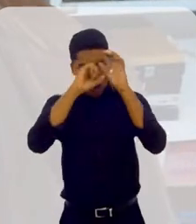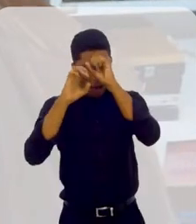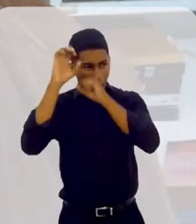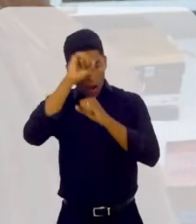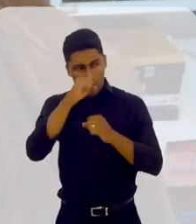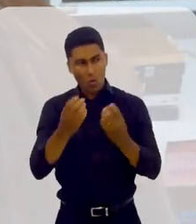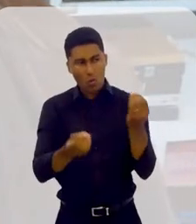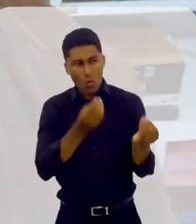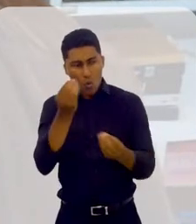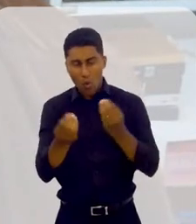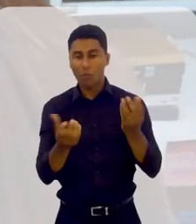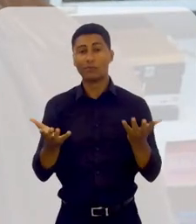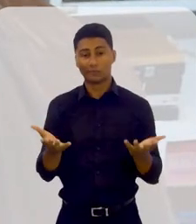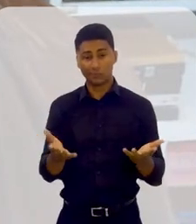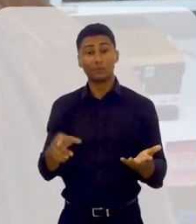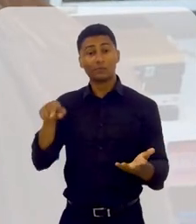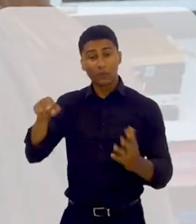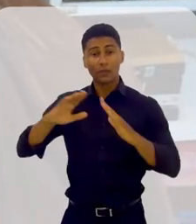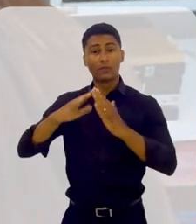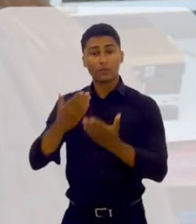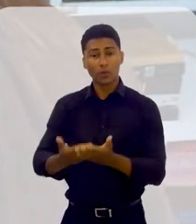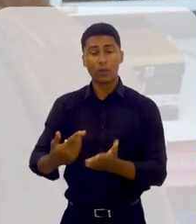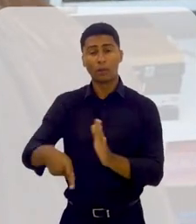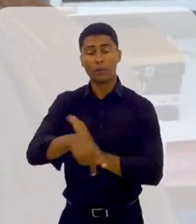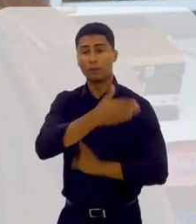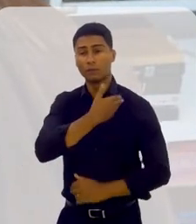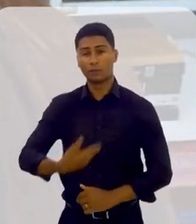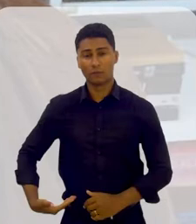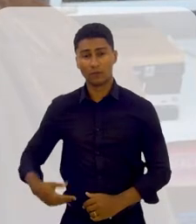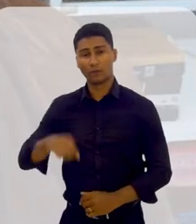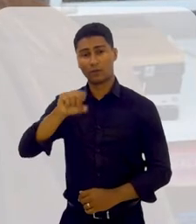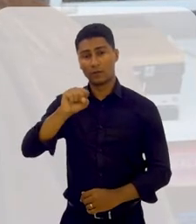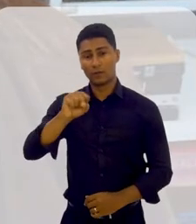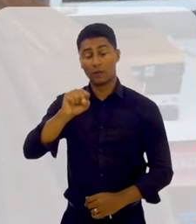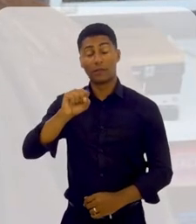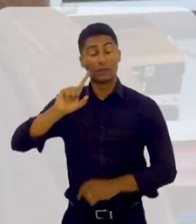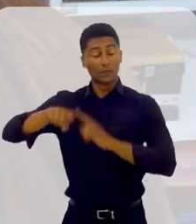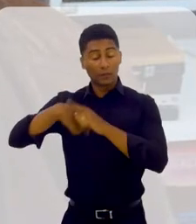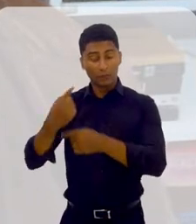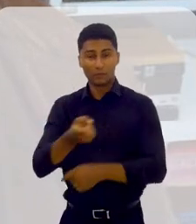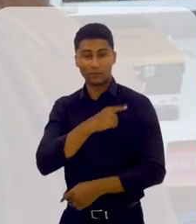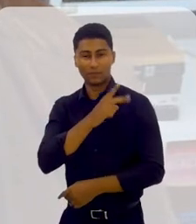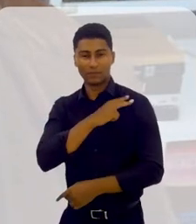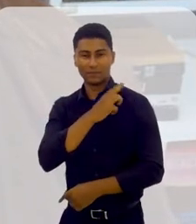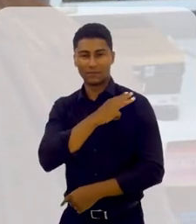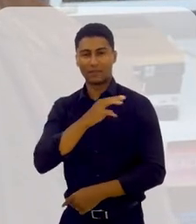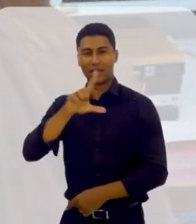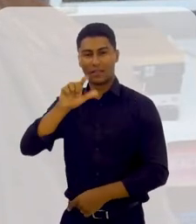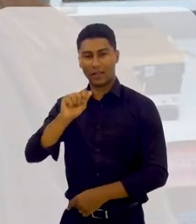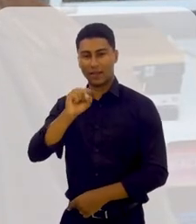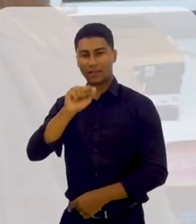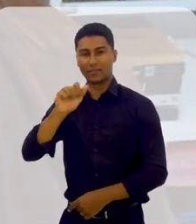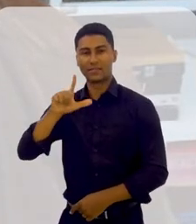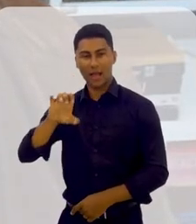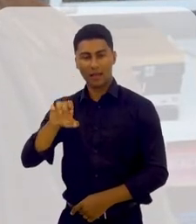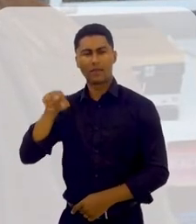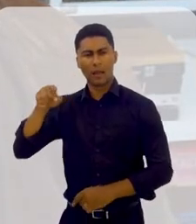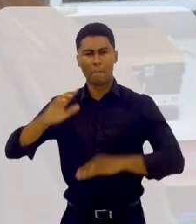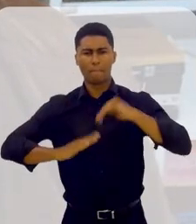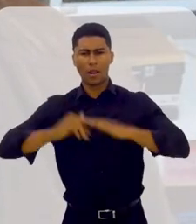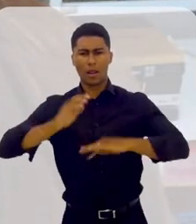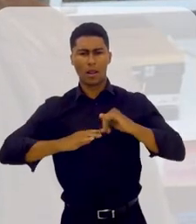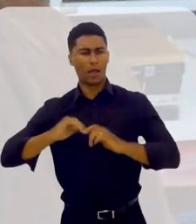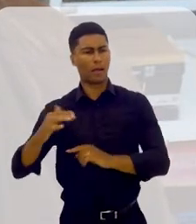Cursou o fundamental em escolas públicas e o ensino médio no Colégio La Salle, instituição de elite. Seu talento para as artes cênicas